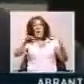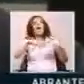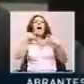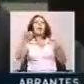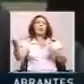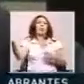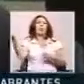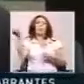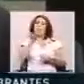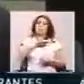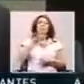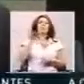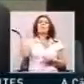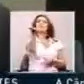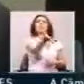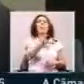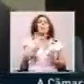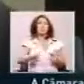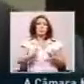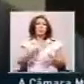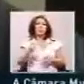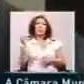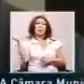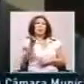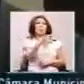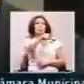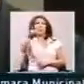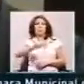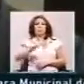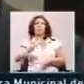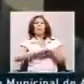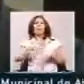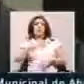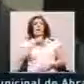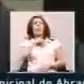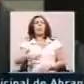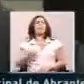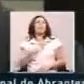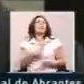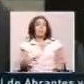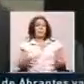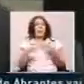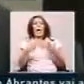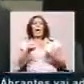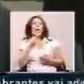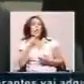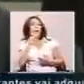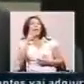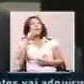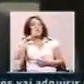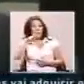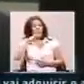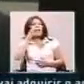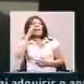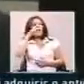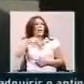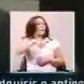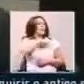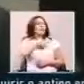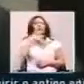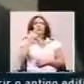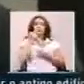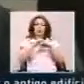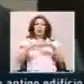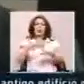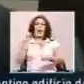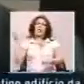ilicitude. Estando excluída a ilicitude, está excluído o crime. Ora, o problema do crime e o problema do eventual procedimento criminal contra quem pratica os respectivos atos só